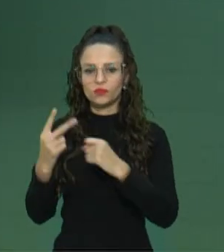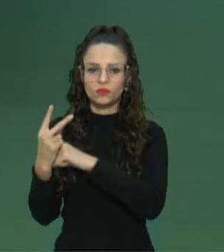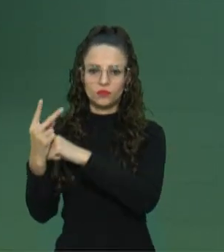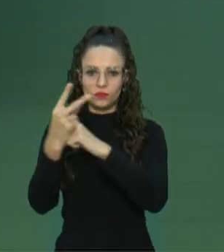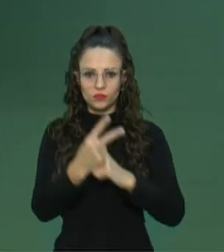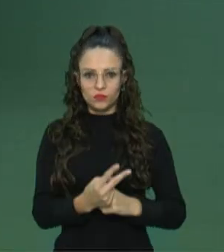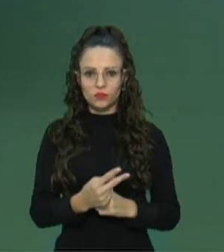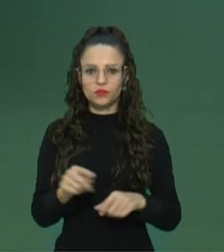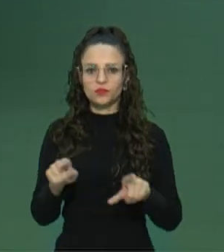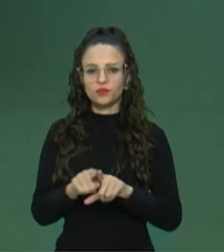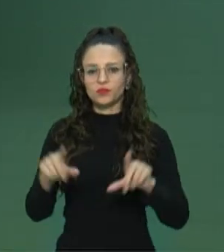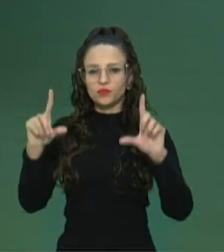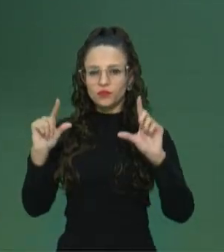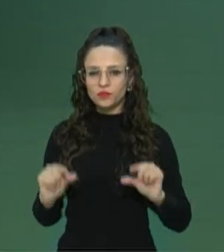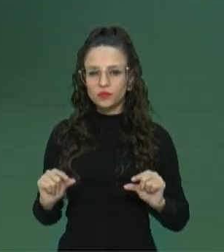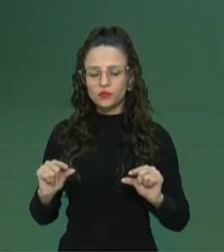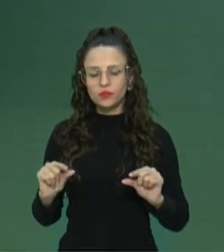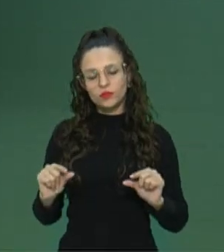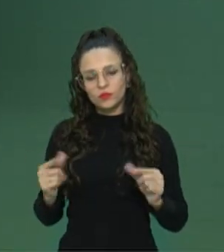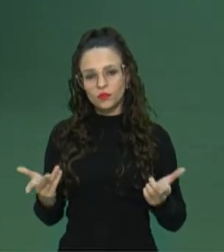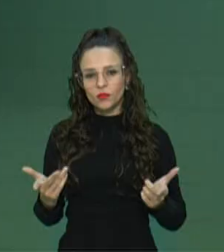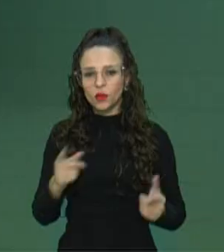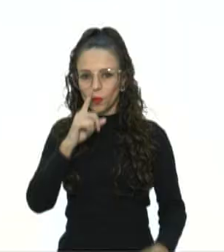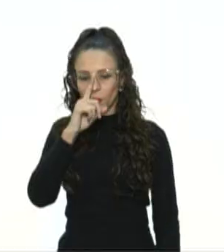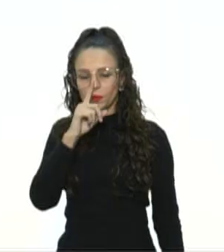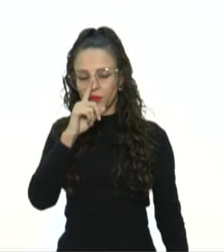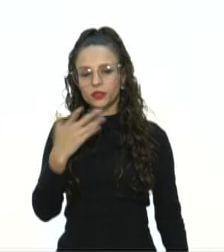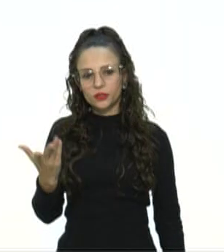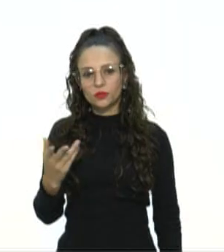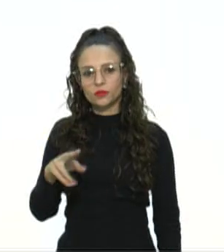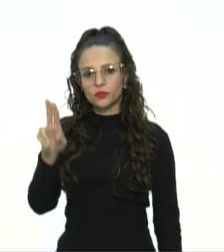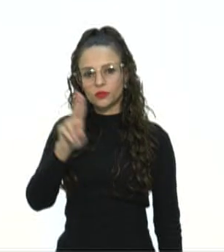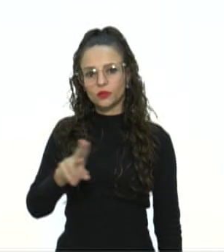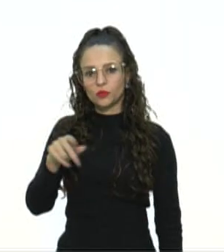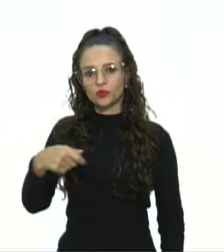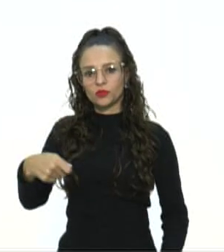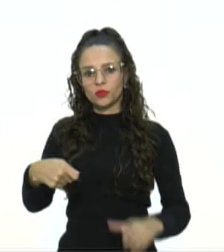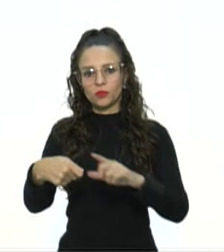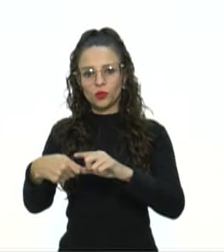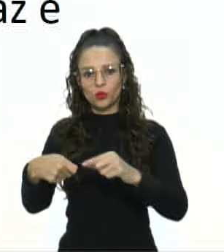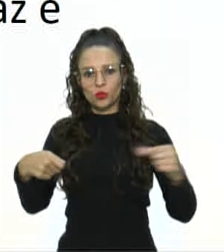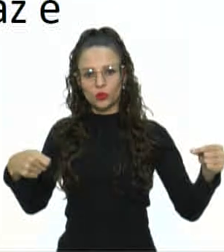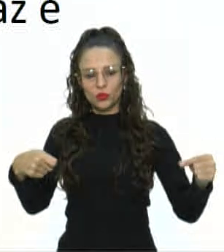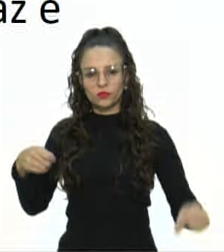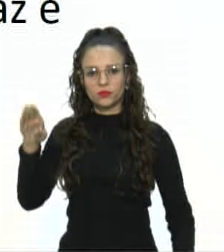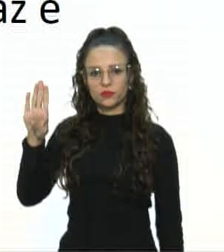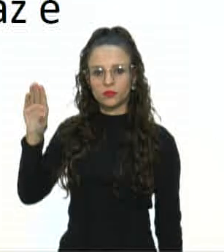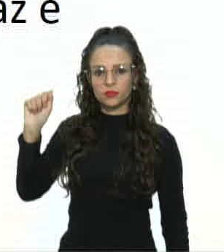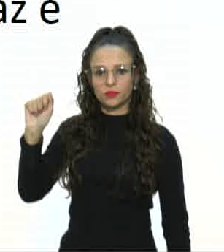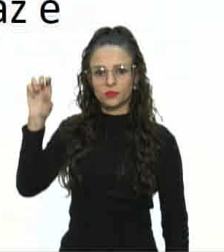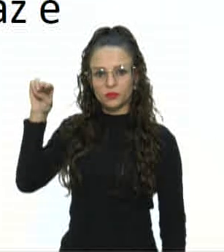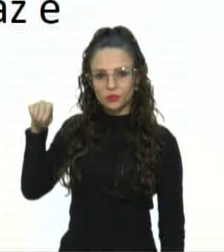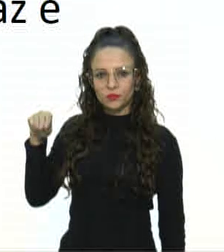também, para amenizar esses golpes, é utilizado uma espada de bambu.